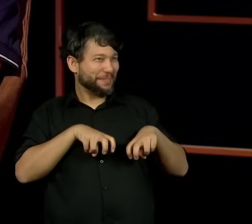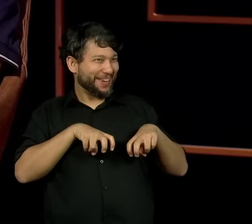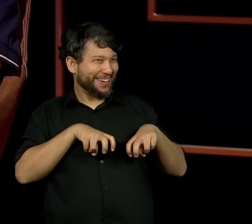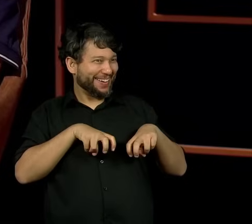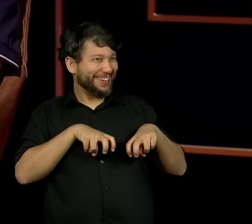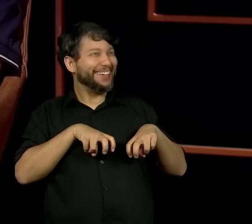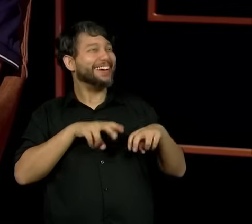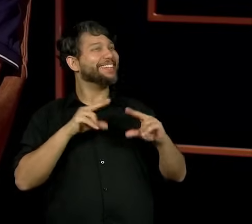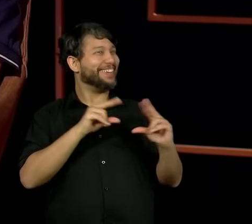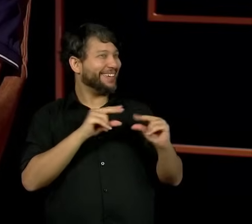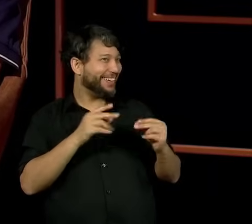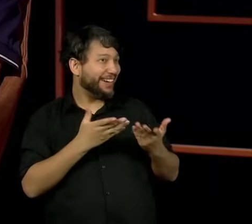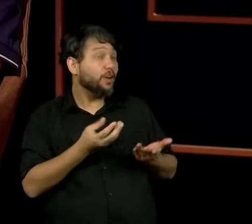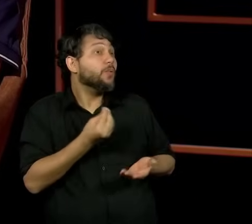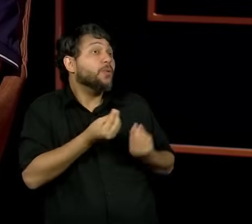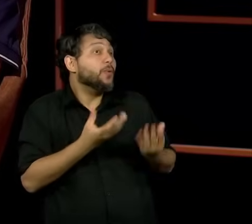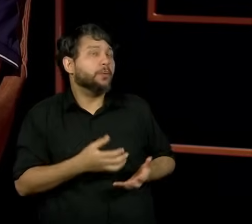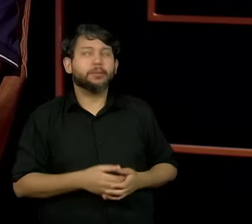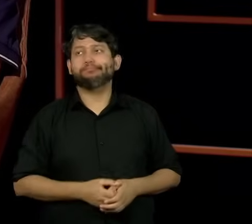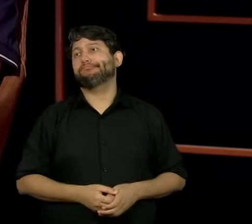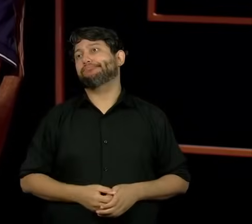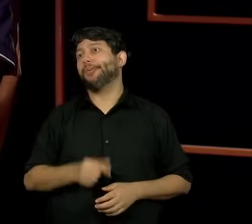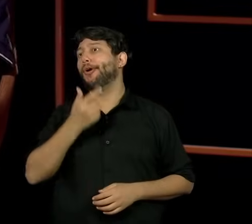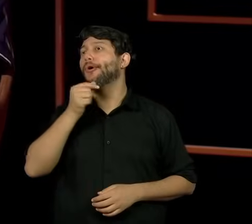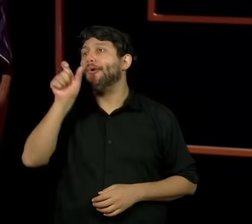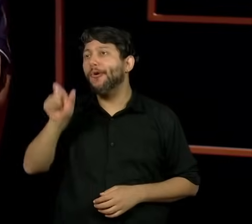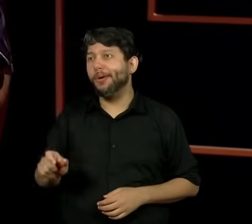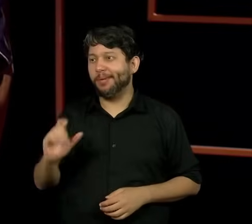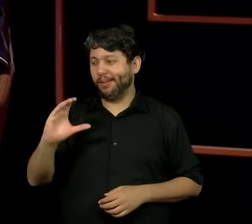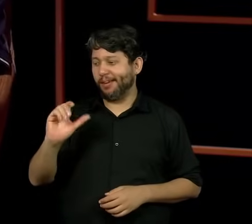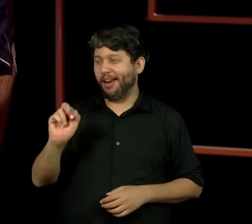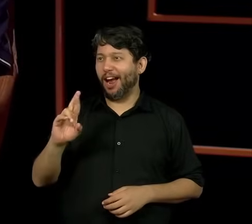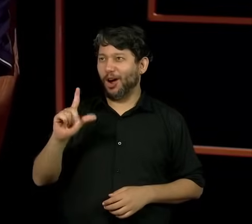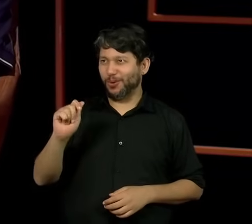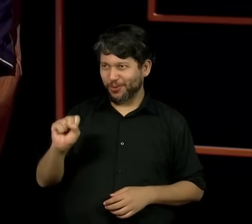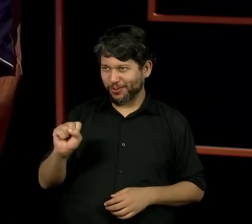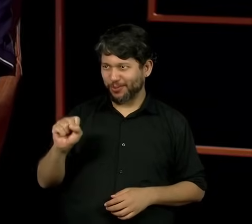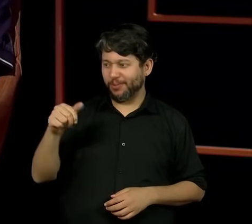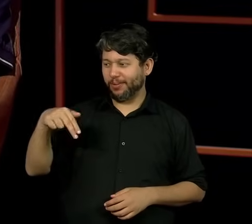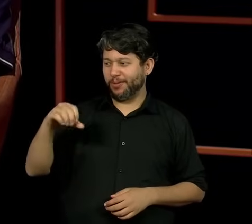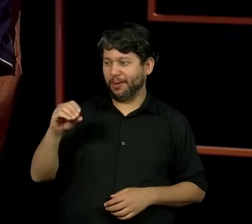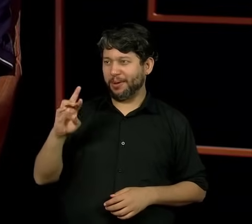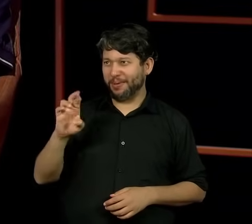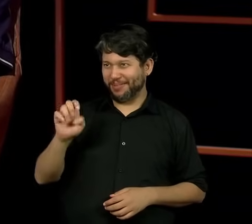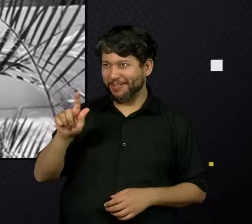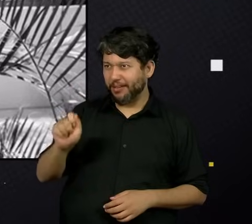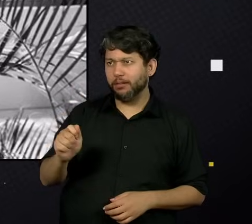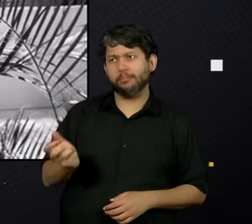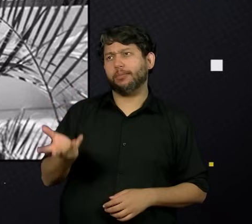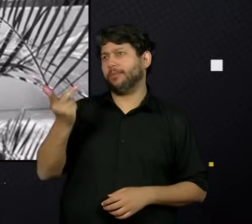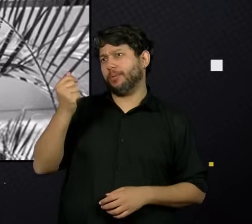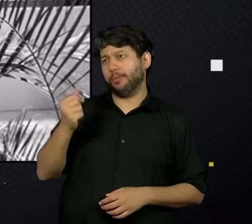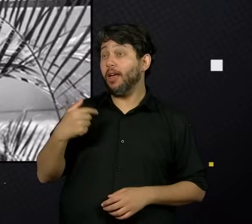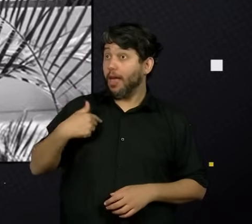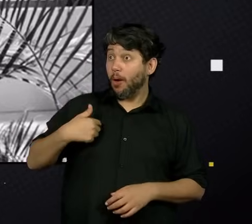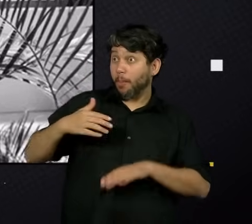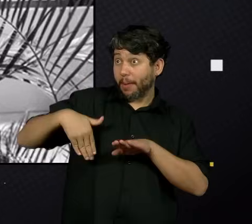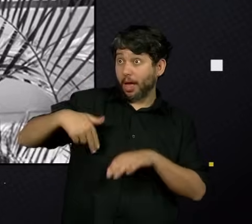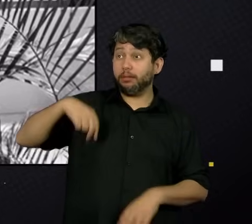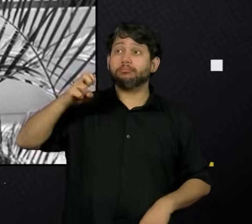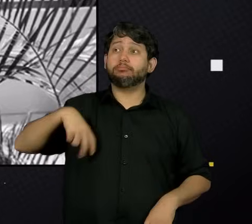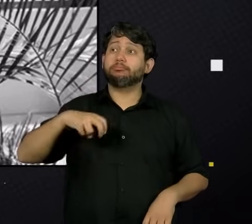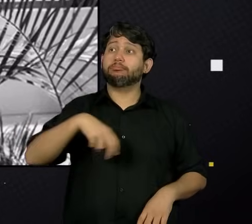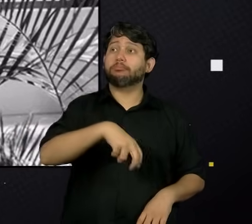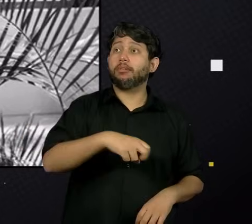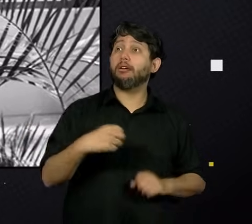uma delícia. Carlos Alberto de Nóbrega é um cara que eu não vou esquecer nunca. Um dia eu estava andando na praia, encontrei o Carlos Alberto e ele falou, o que está fazendo,